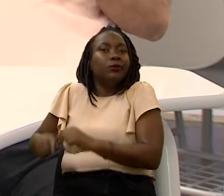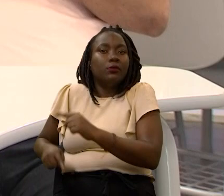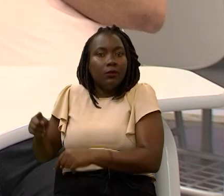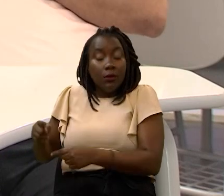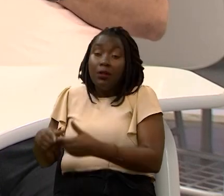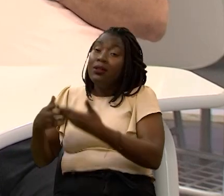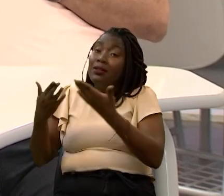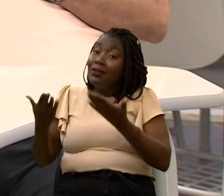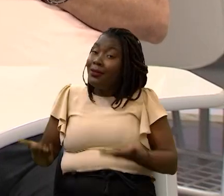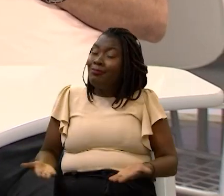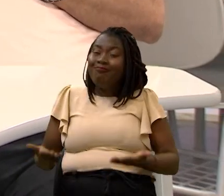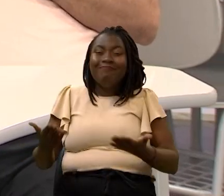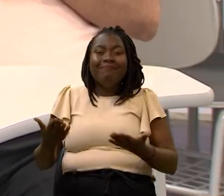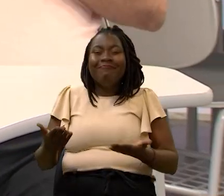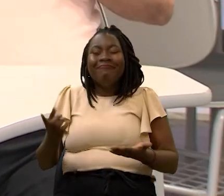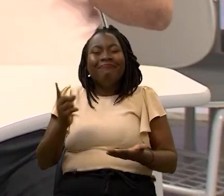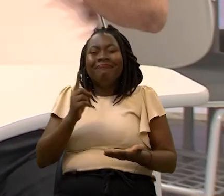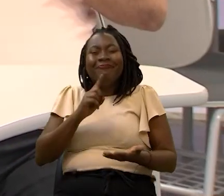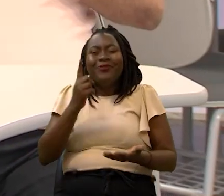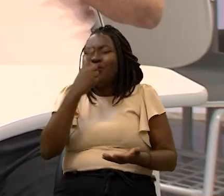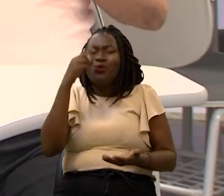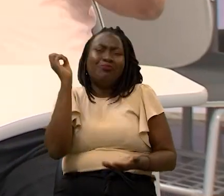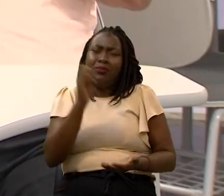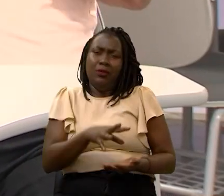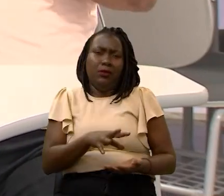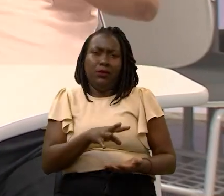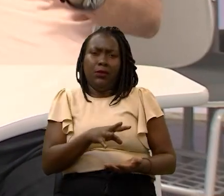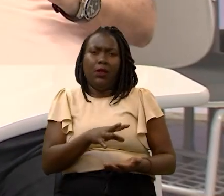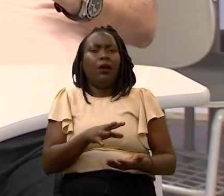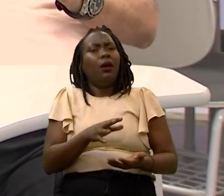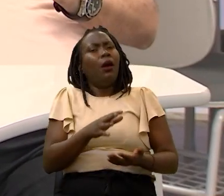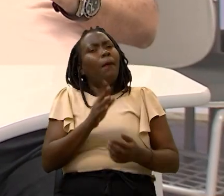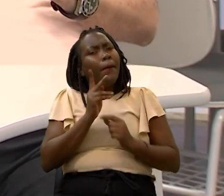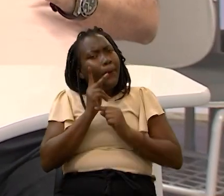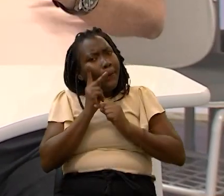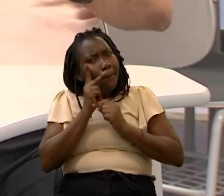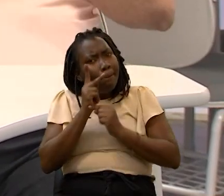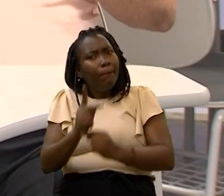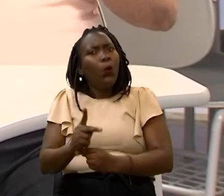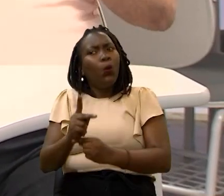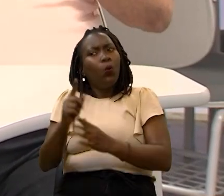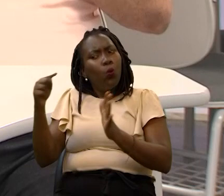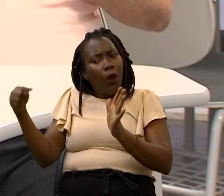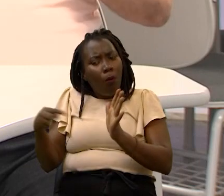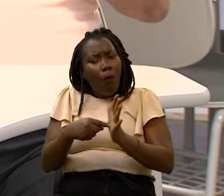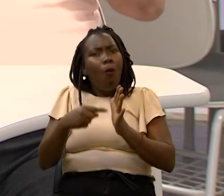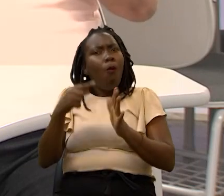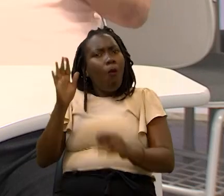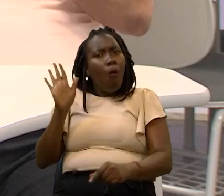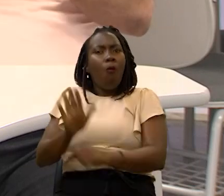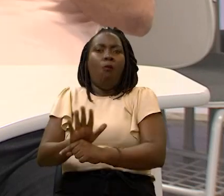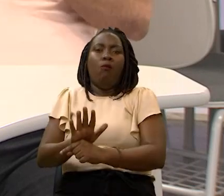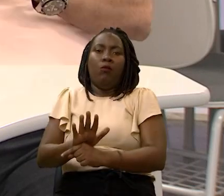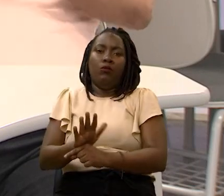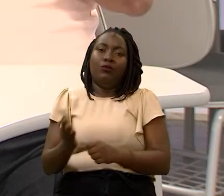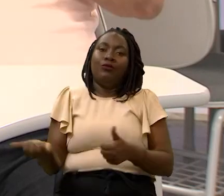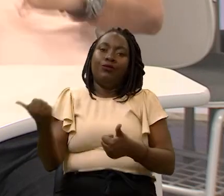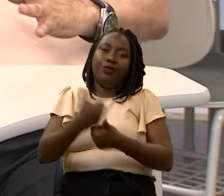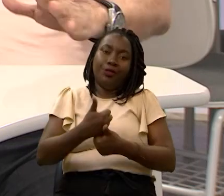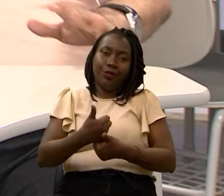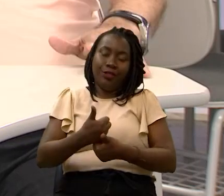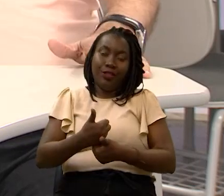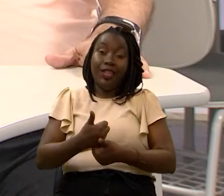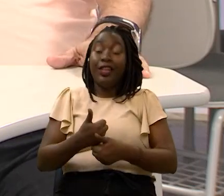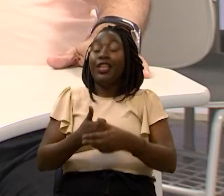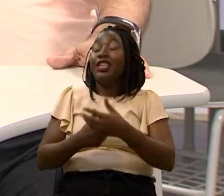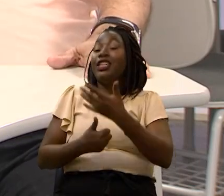acesso a esta mercadoria. Então, não vamos descartar. Vamos procurar dar um destino útil para aquilo que eu